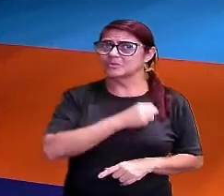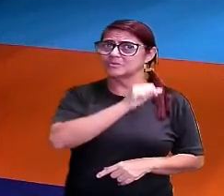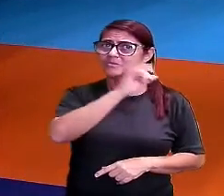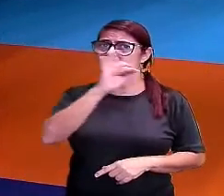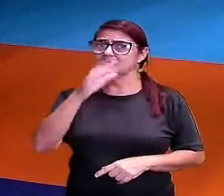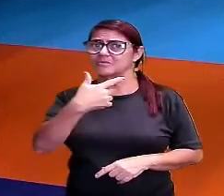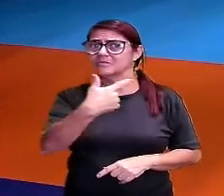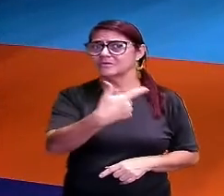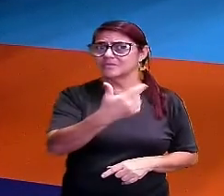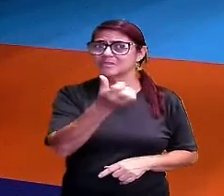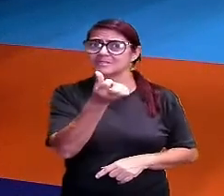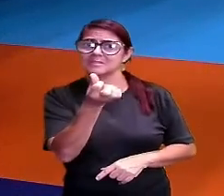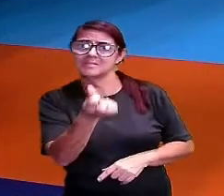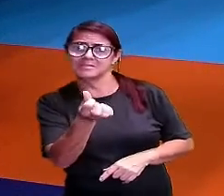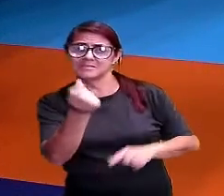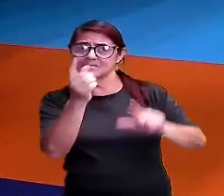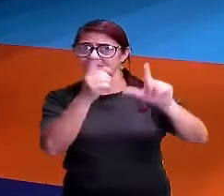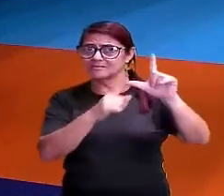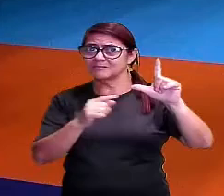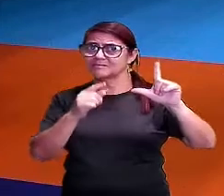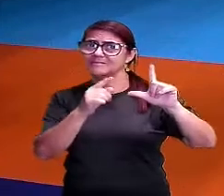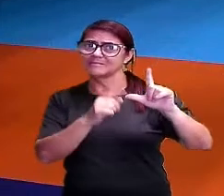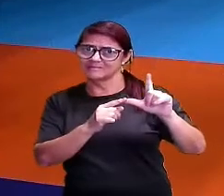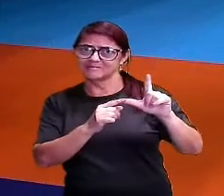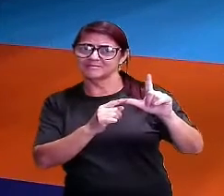por 26 letras.